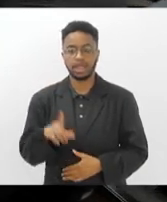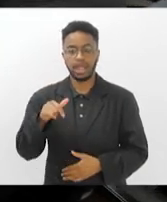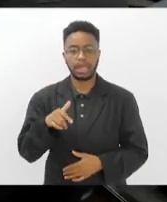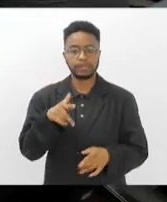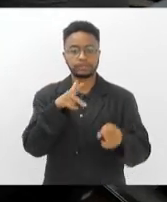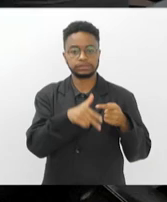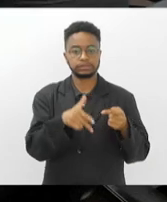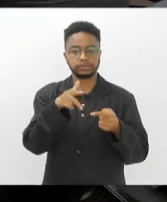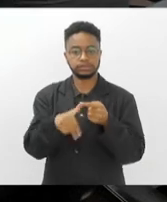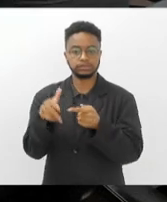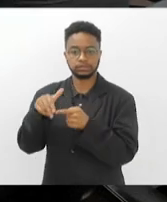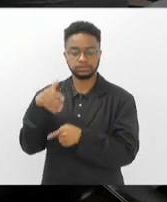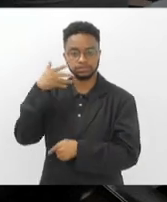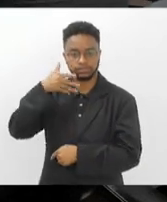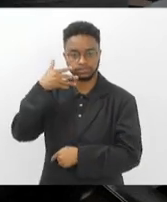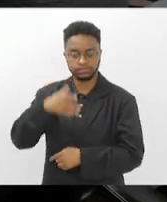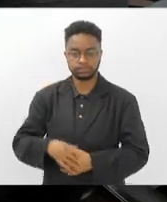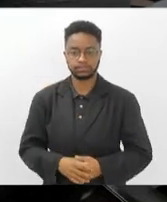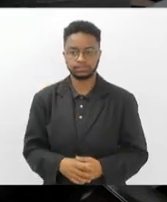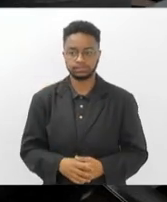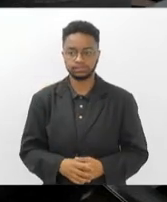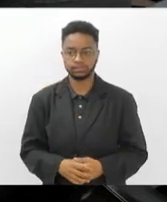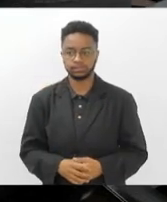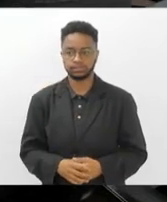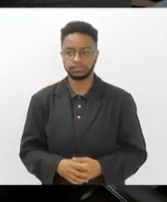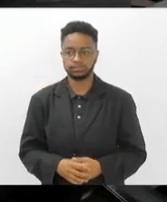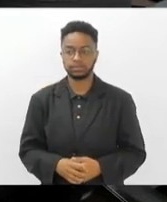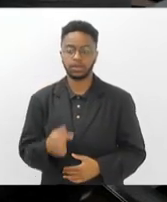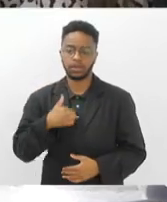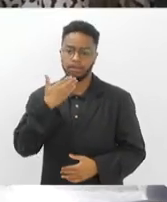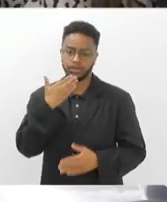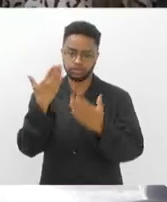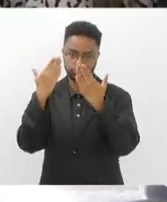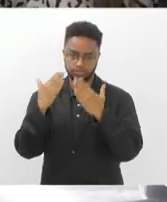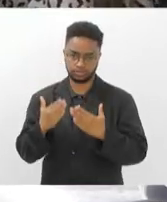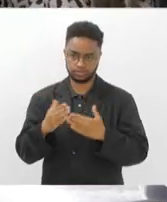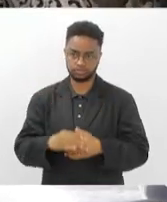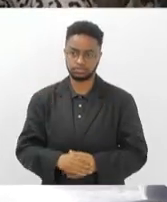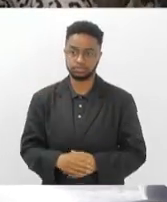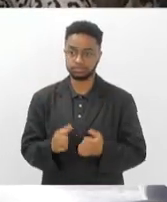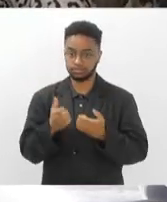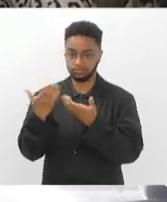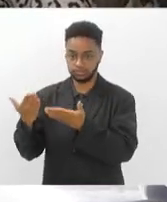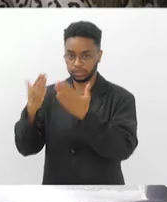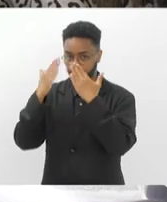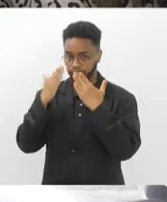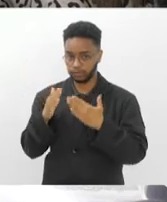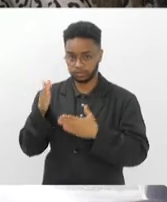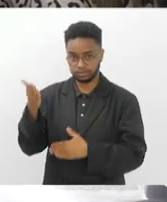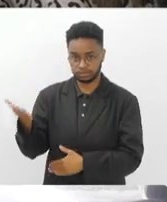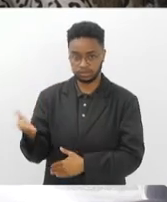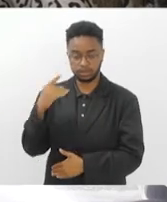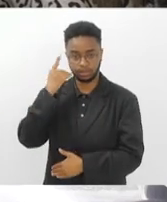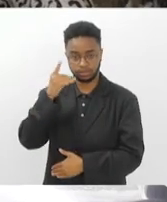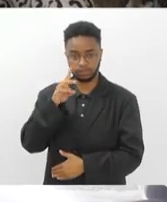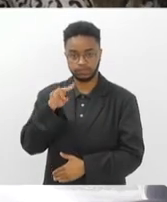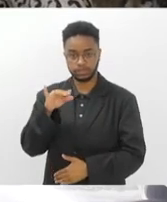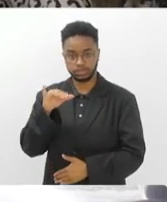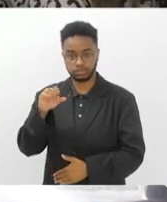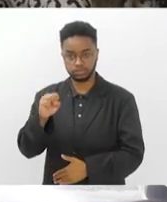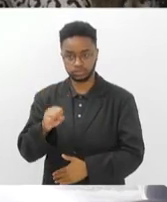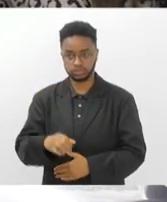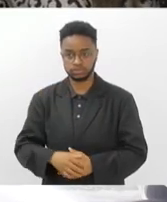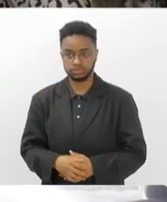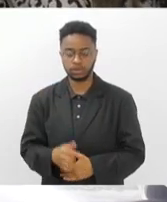aparte. Senhor presidente, concedido. Voto de vista. Vamos fazer assim. Concedida a vista para o deputado Vinícius. Pronto. Mas deixa eu